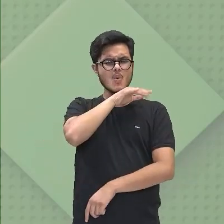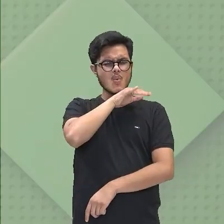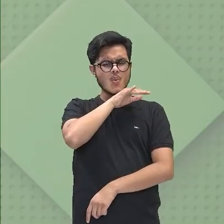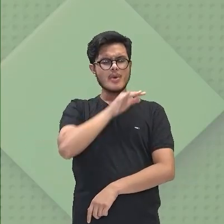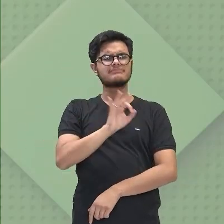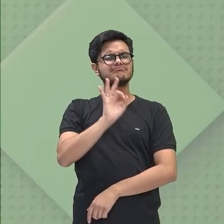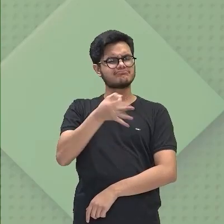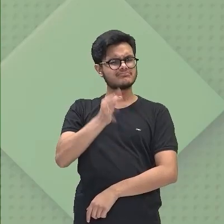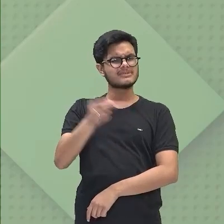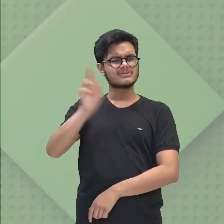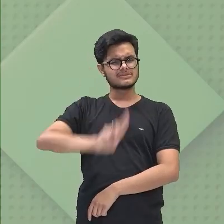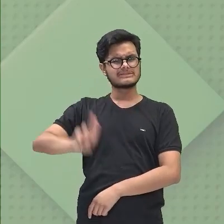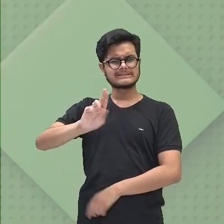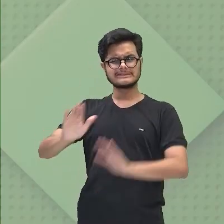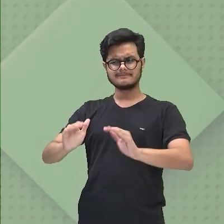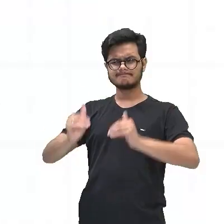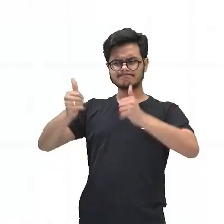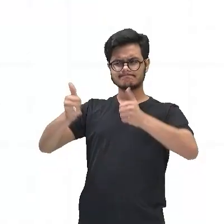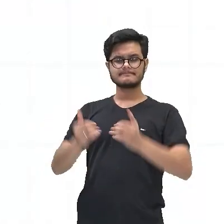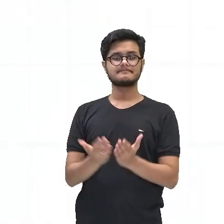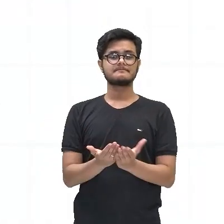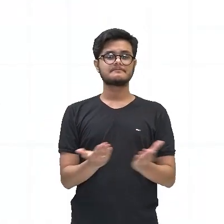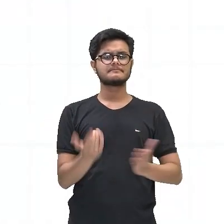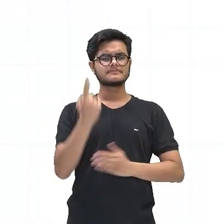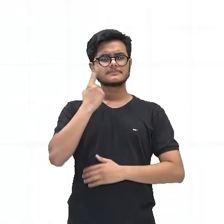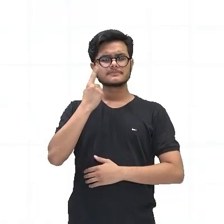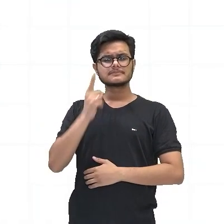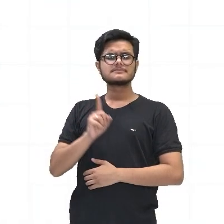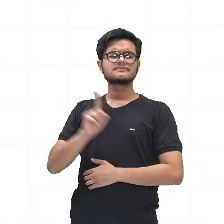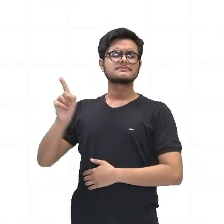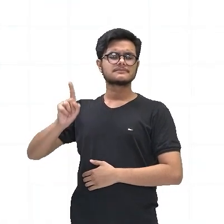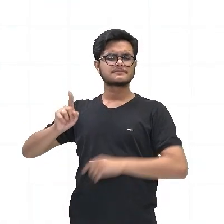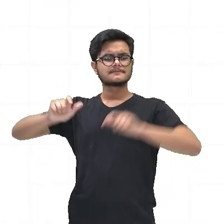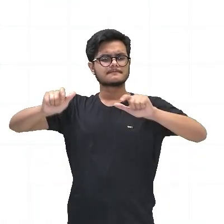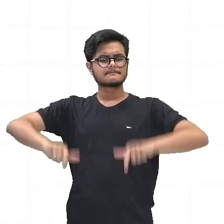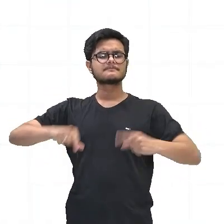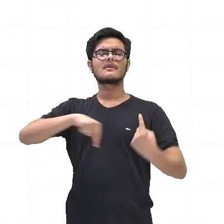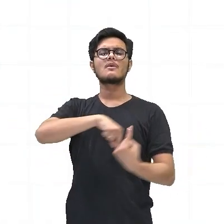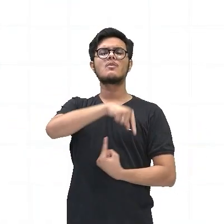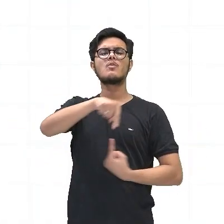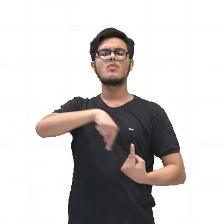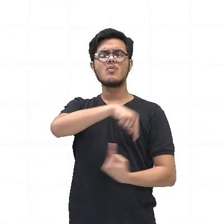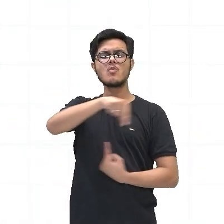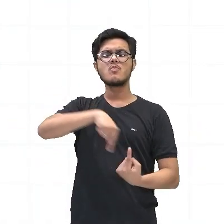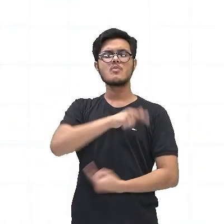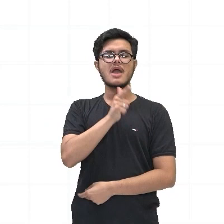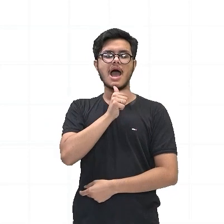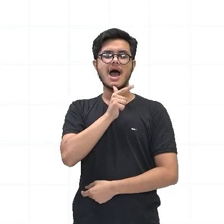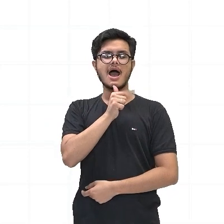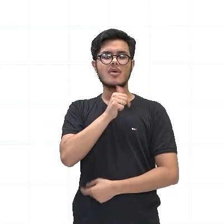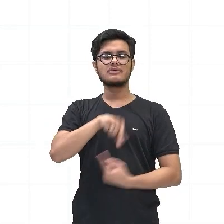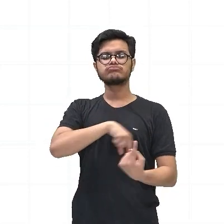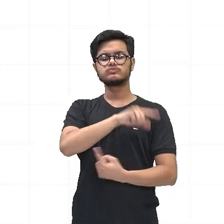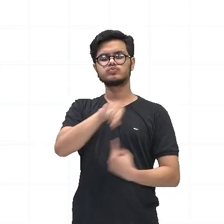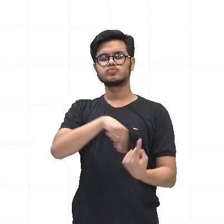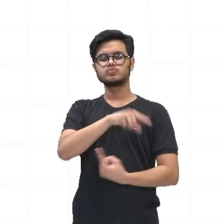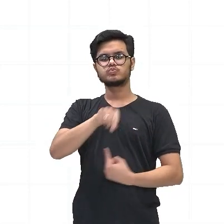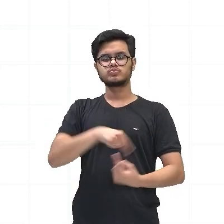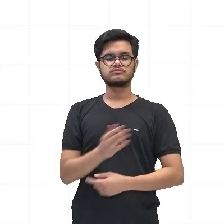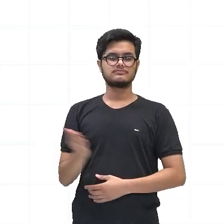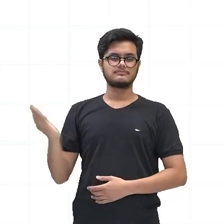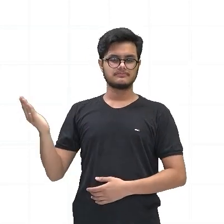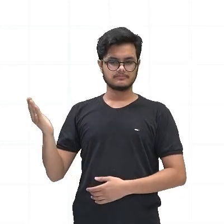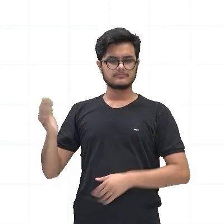realmente eficientes? A gente vai observar aí alguns exemplos das hidrelétricas. Nós temos aí a hidrelétrica de